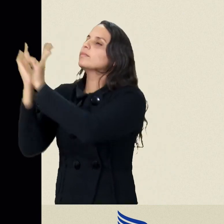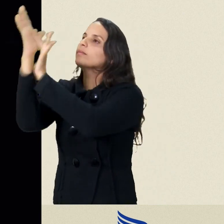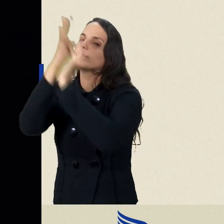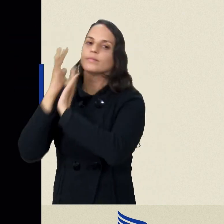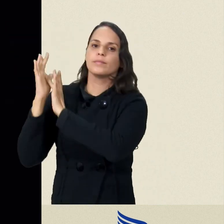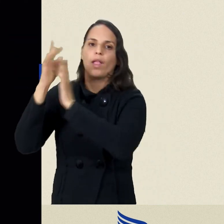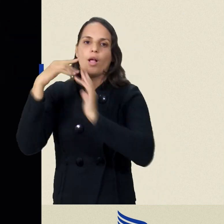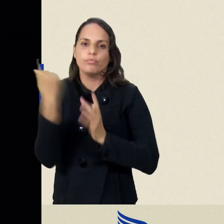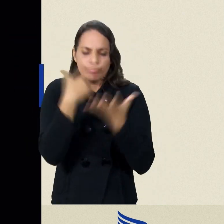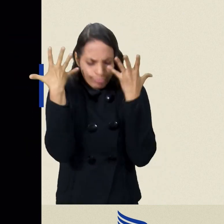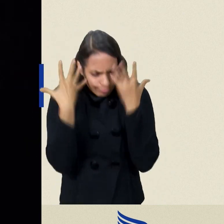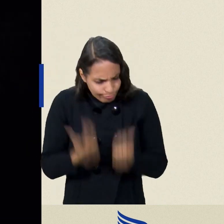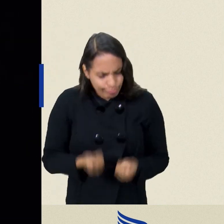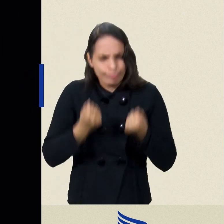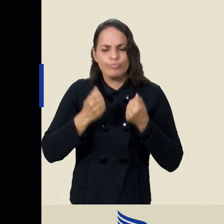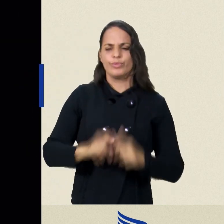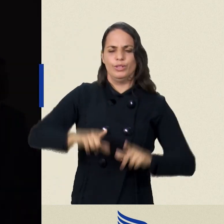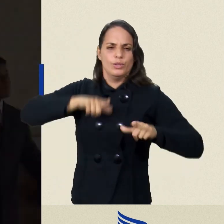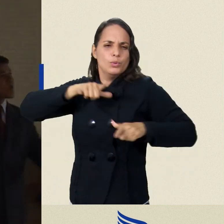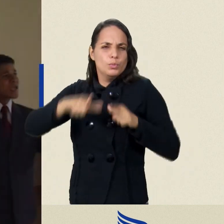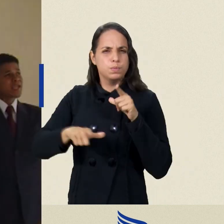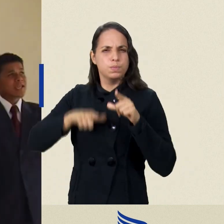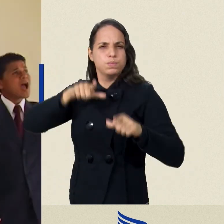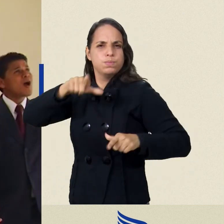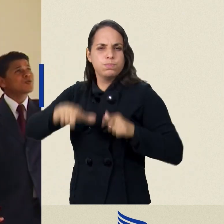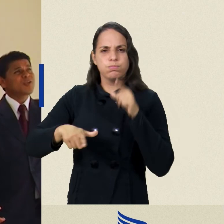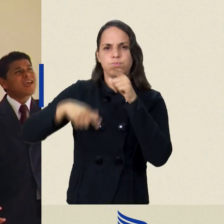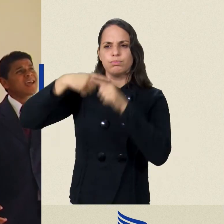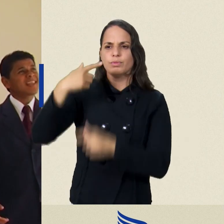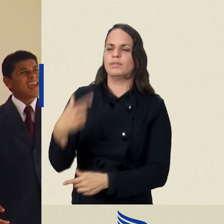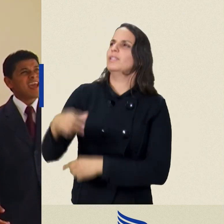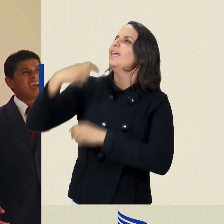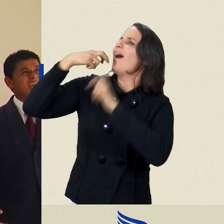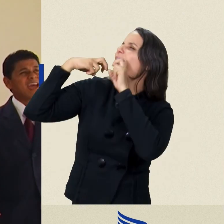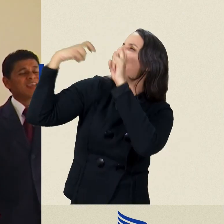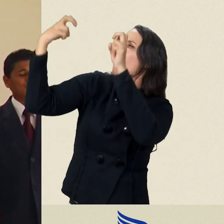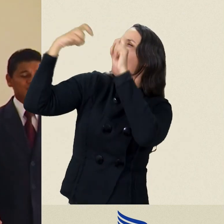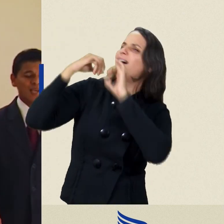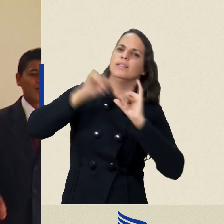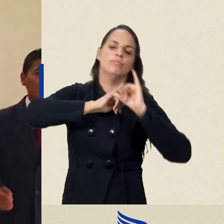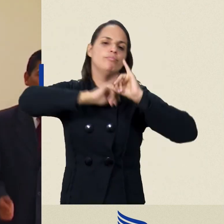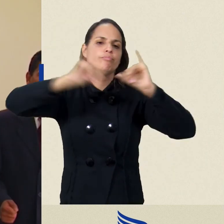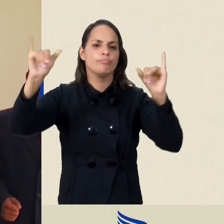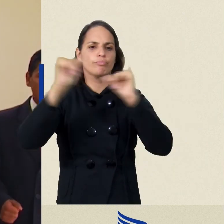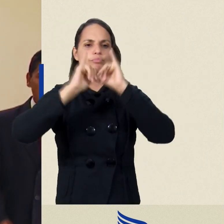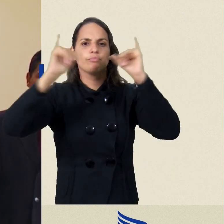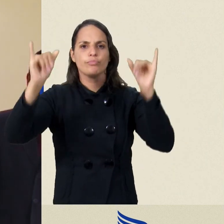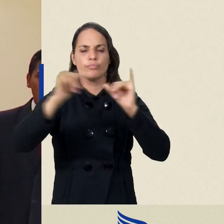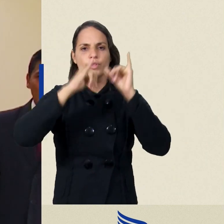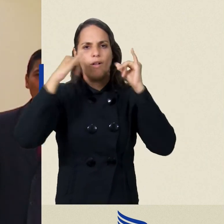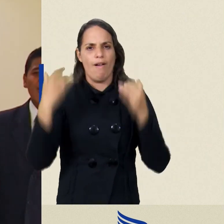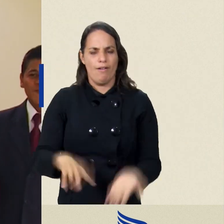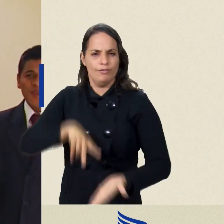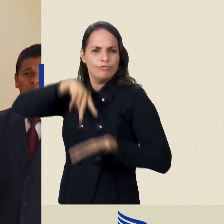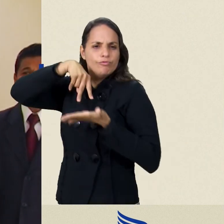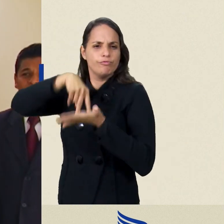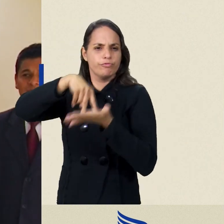Cristo prontos a sofrer, bem apeguei o seu